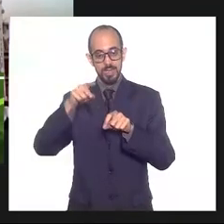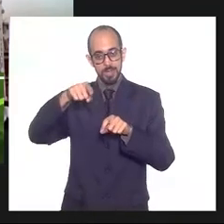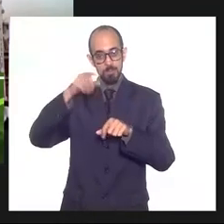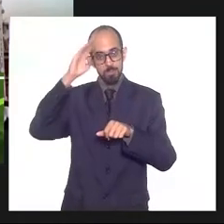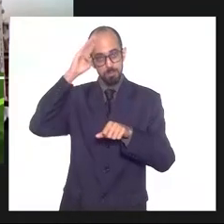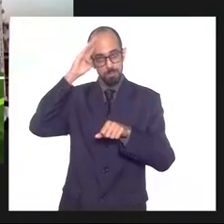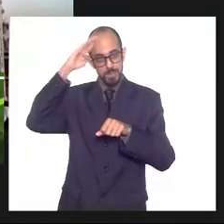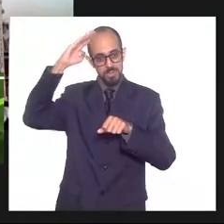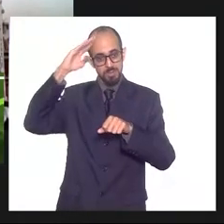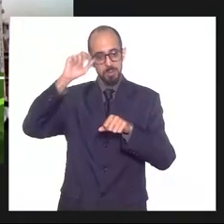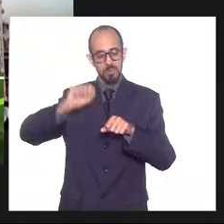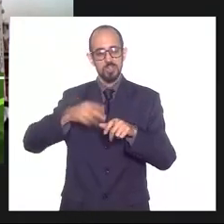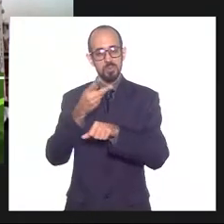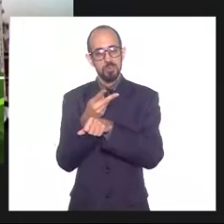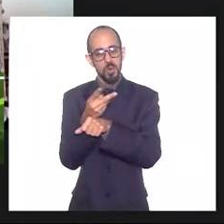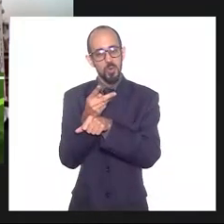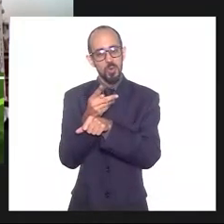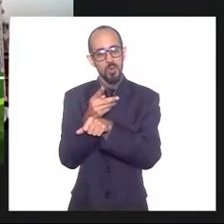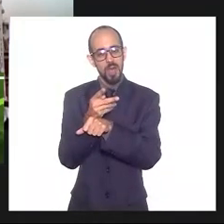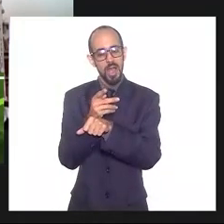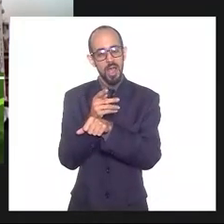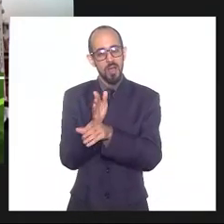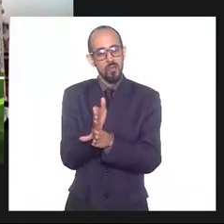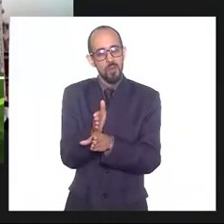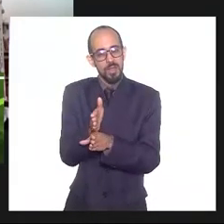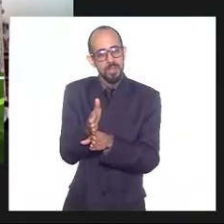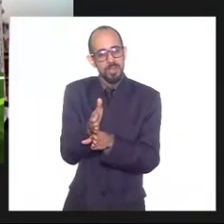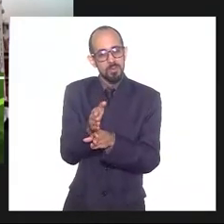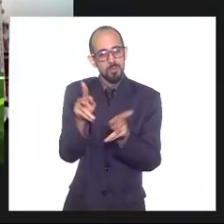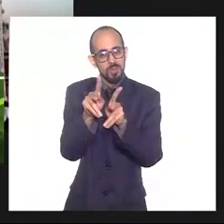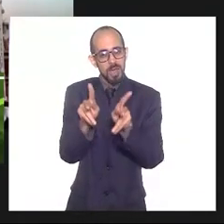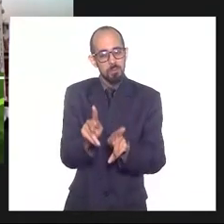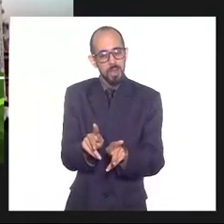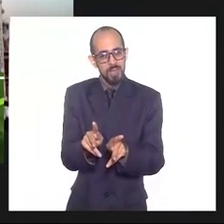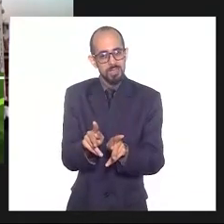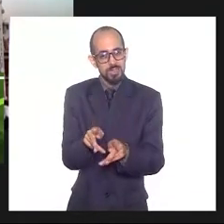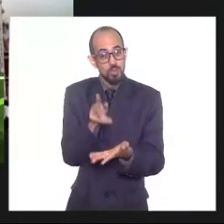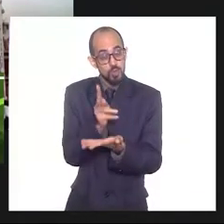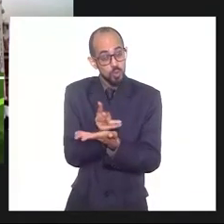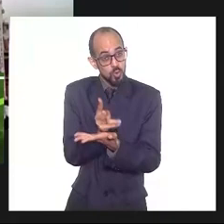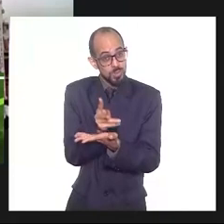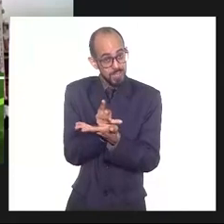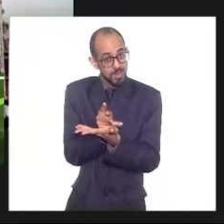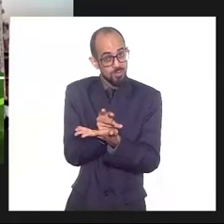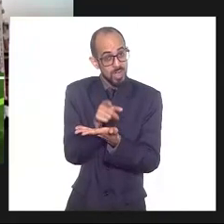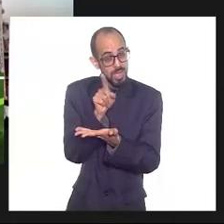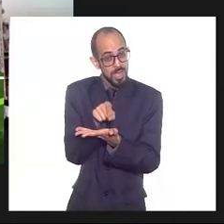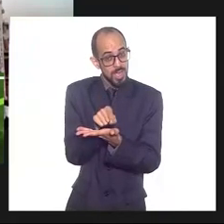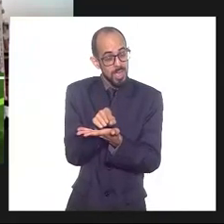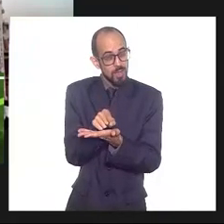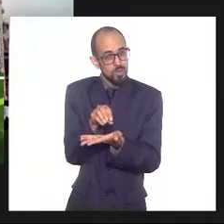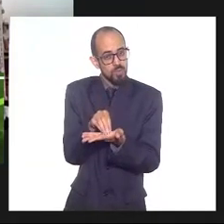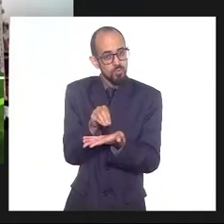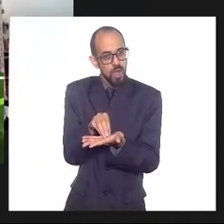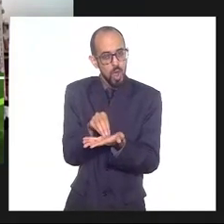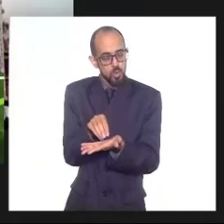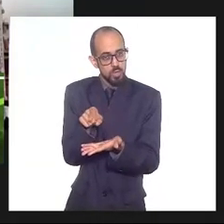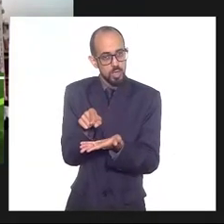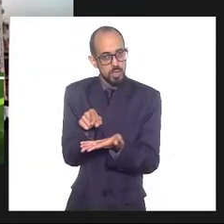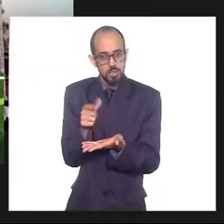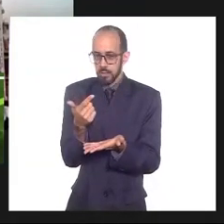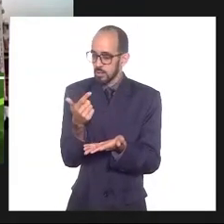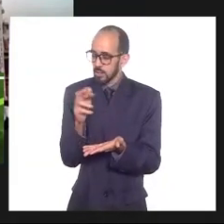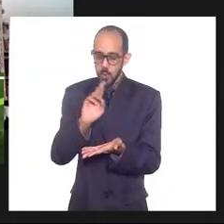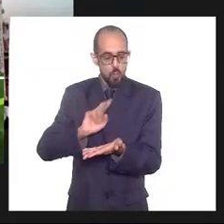busca a harmonia EA paz aqueles que se dizem conservador e que tem ausência da harmonia da Paz